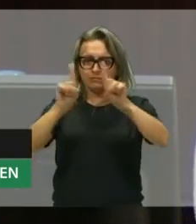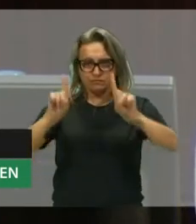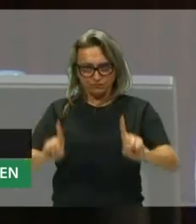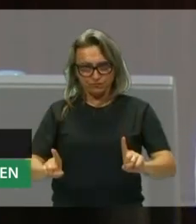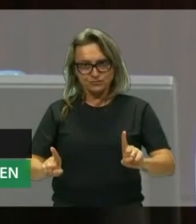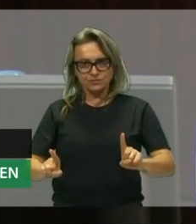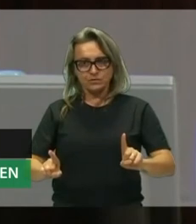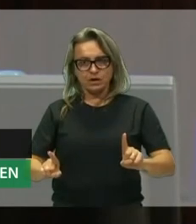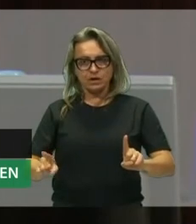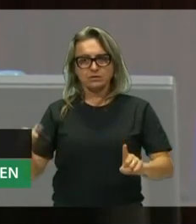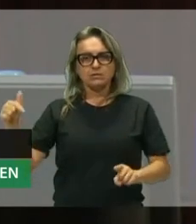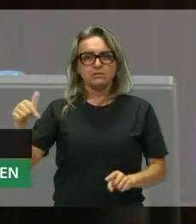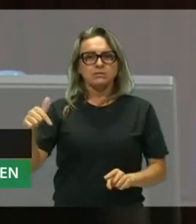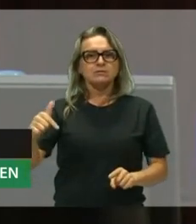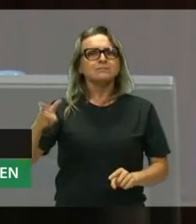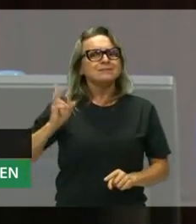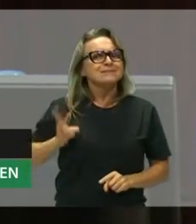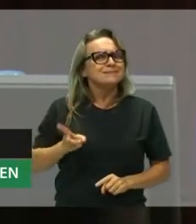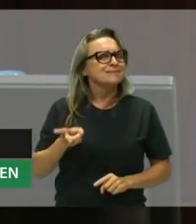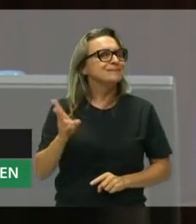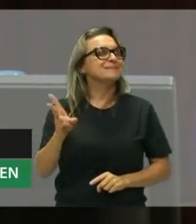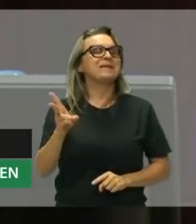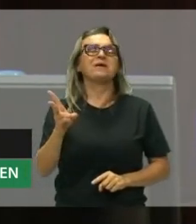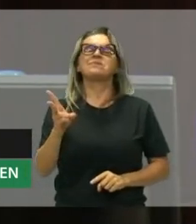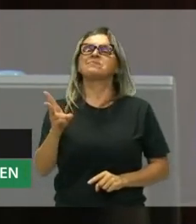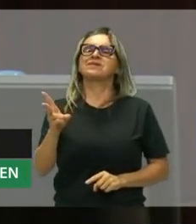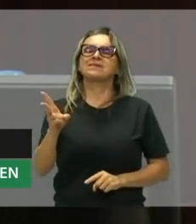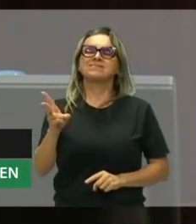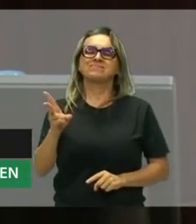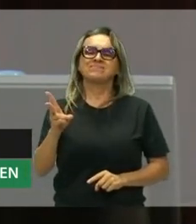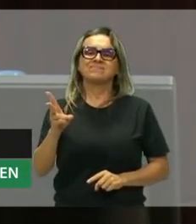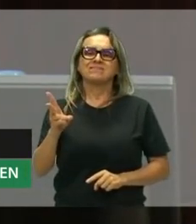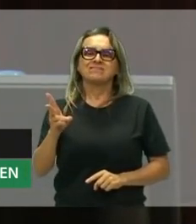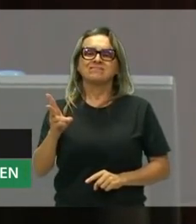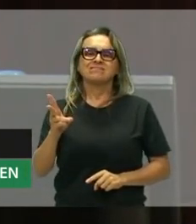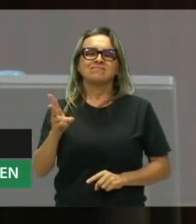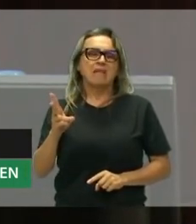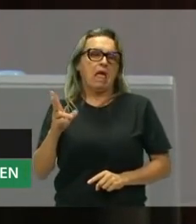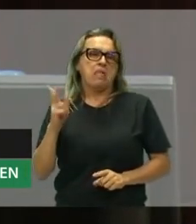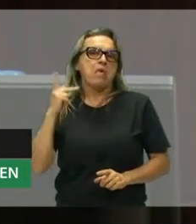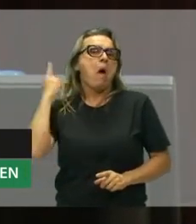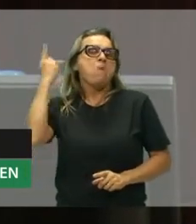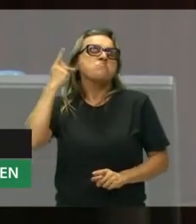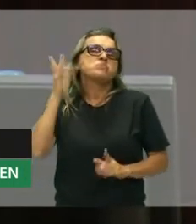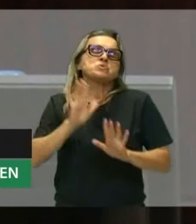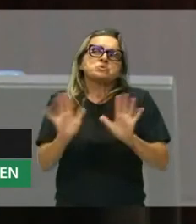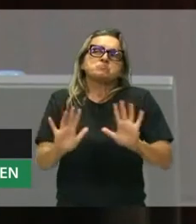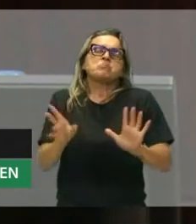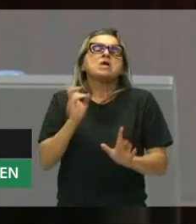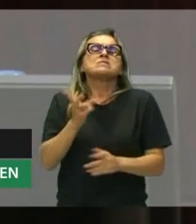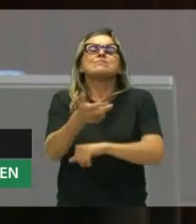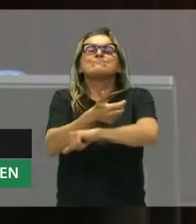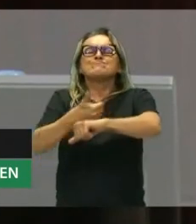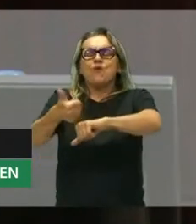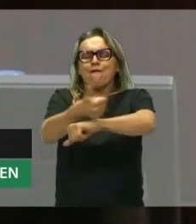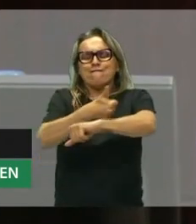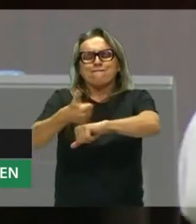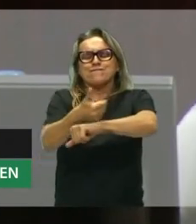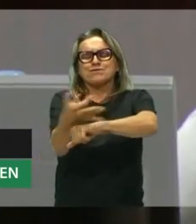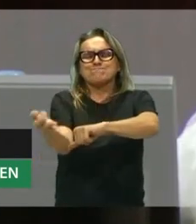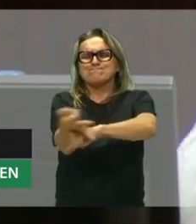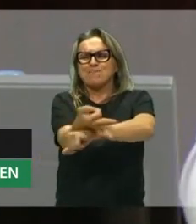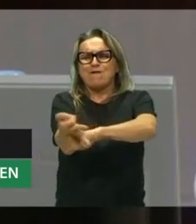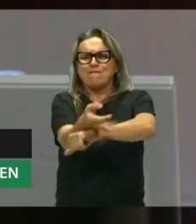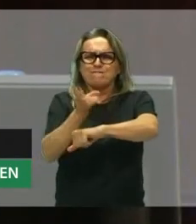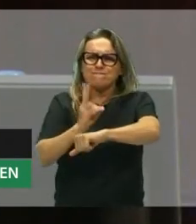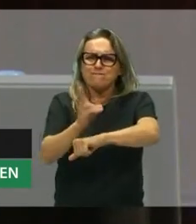Assembleia Legislativa, que são sempre impessoais, apolíticos, técnicos, muito eficientes e